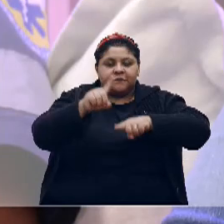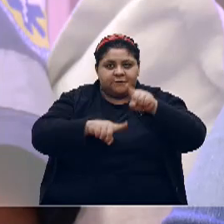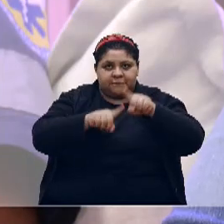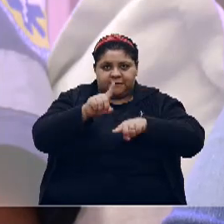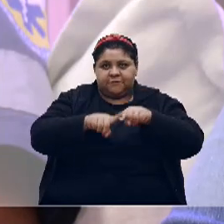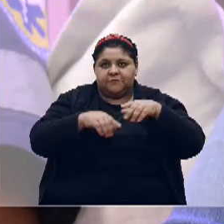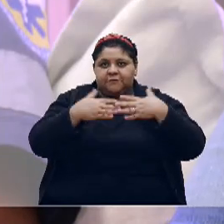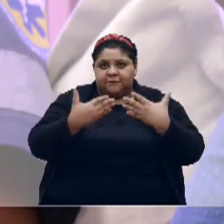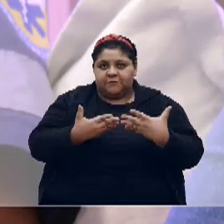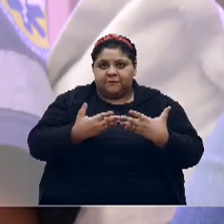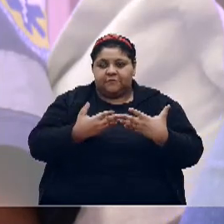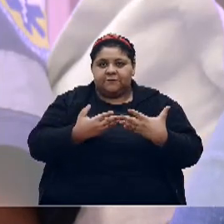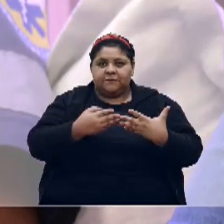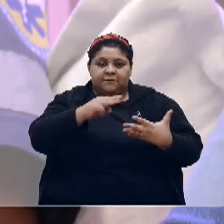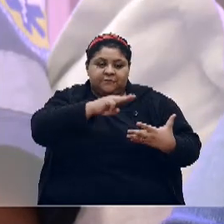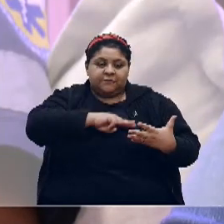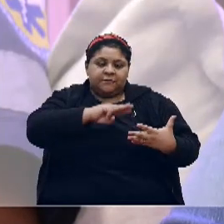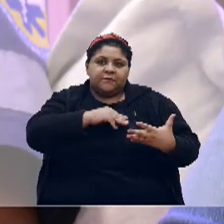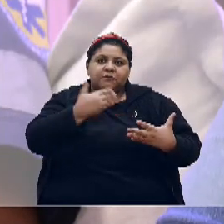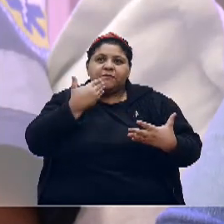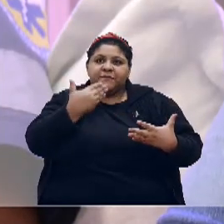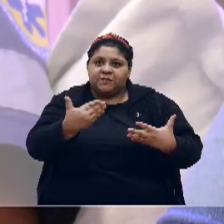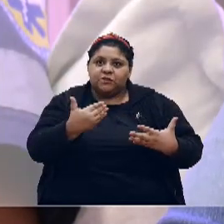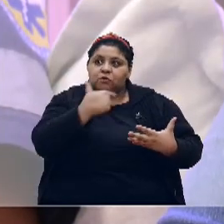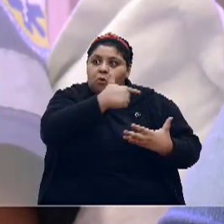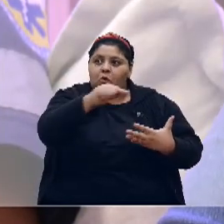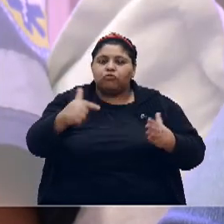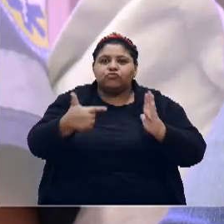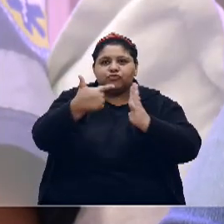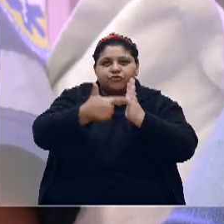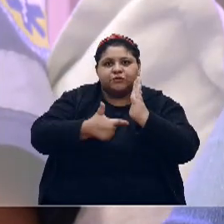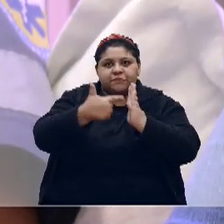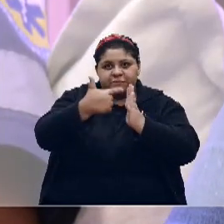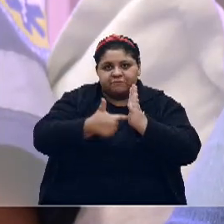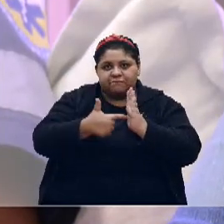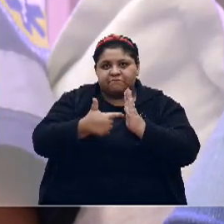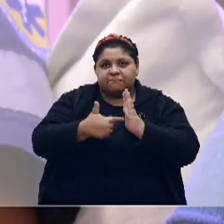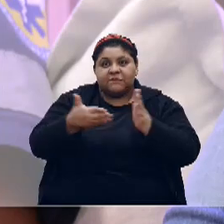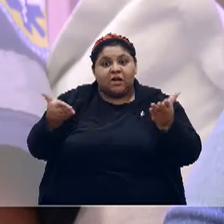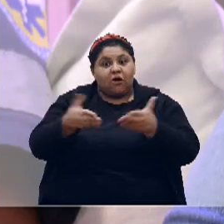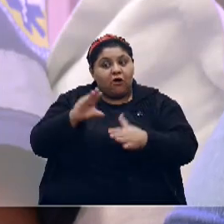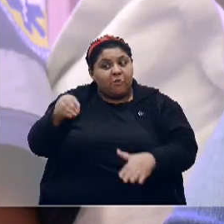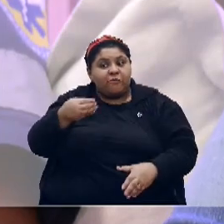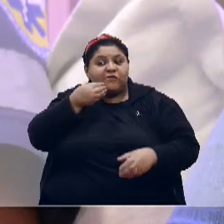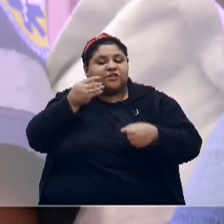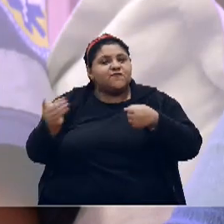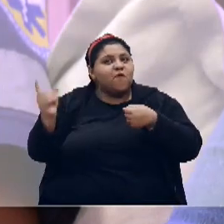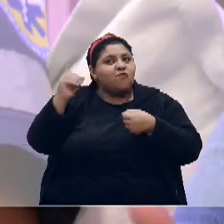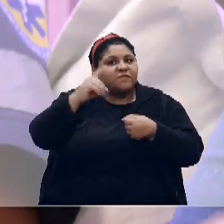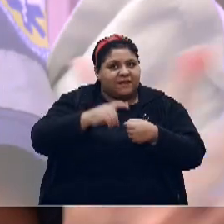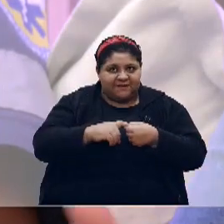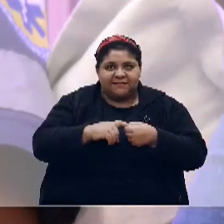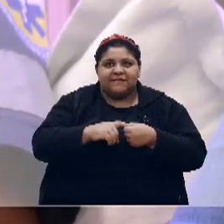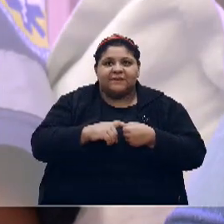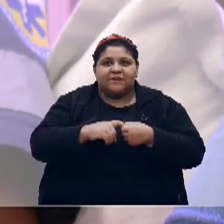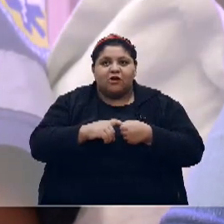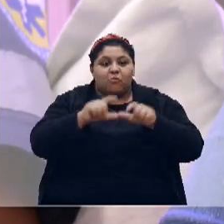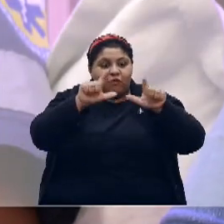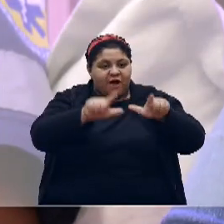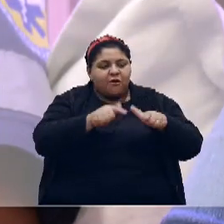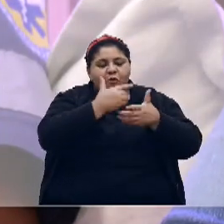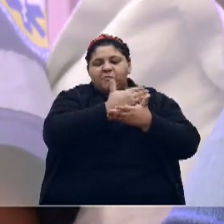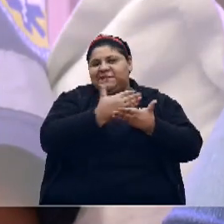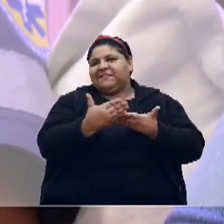voltou, a Marco Polo estava pedindo muito soldador, né? Aí eu pensei, minha oportunidade de eu voltar, né? Para onde eu comecei tudo,